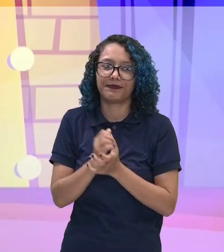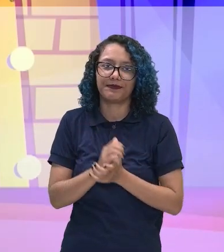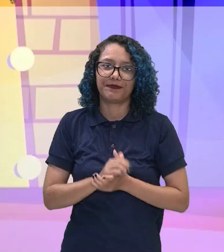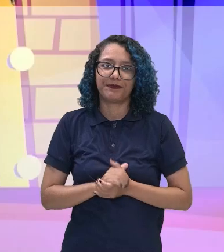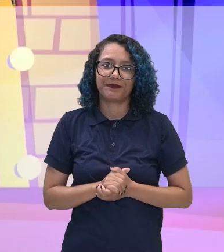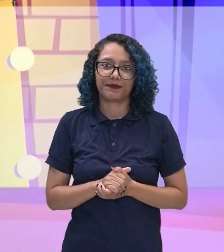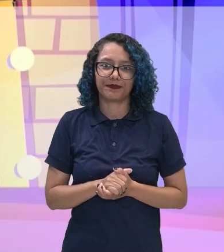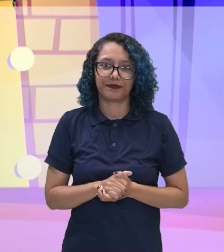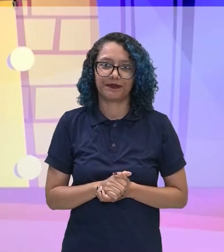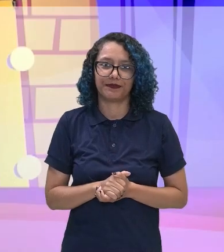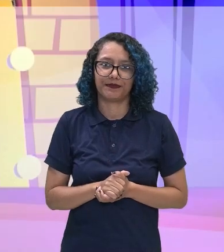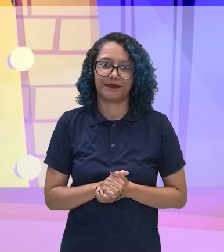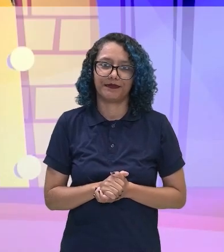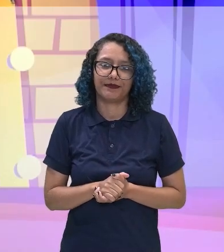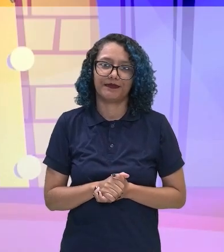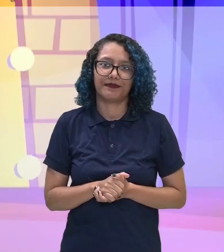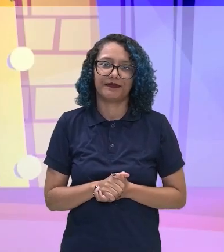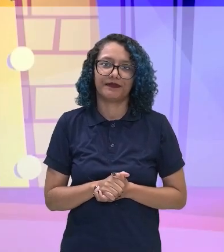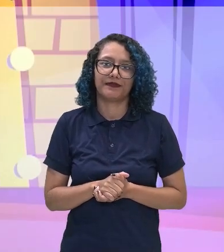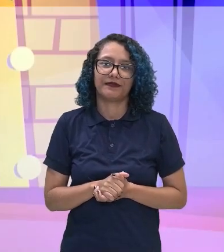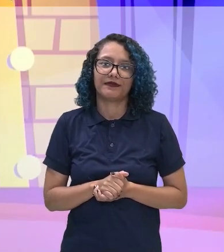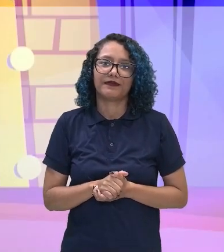guarda-chuva.